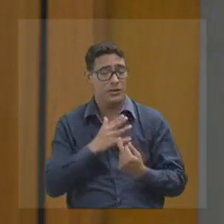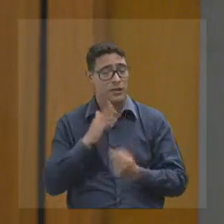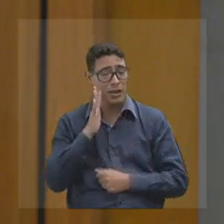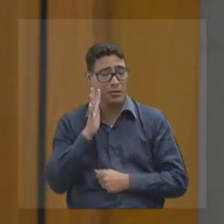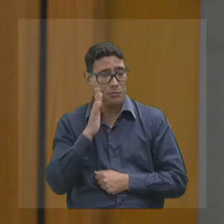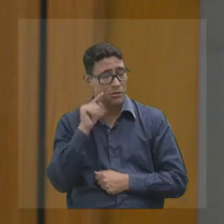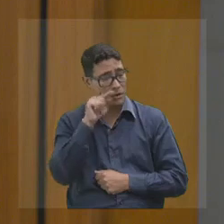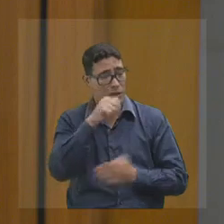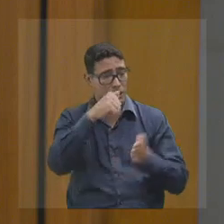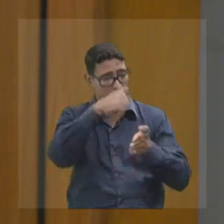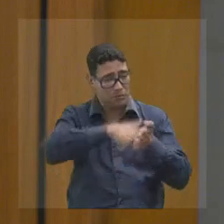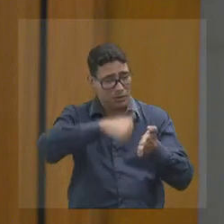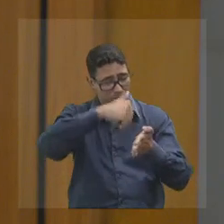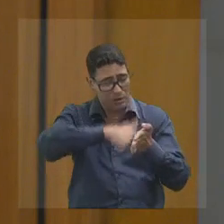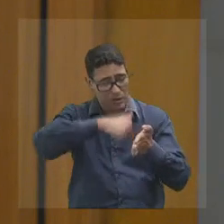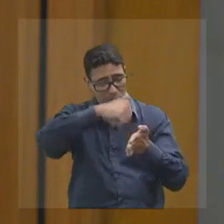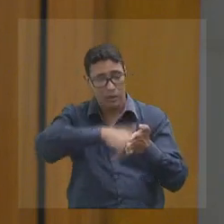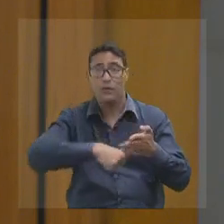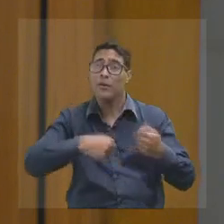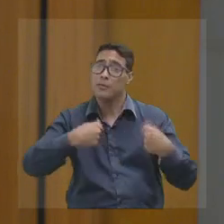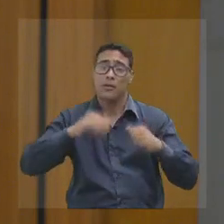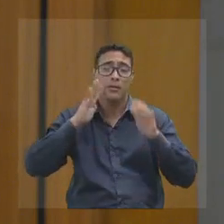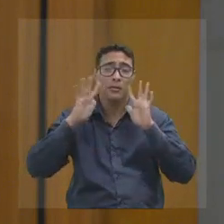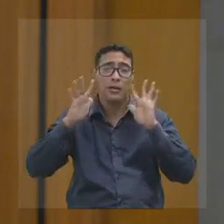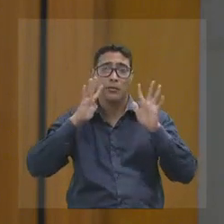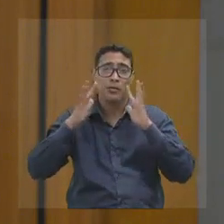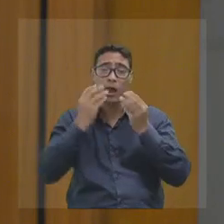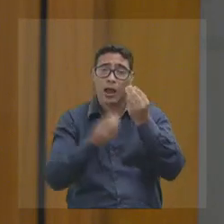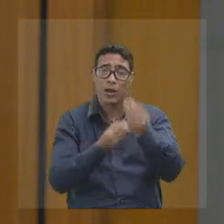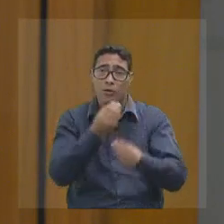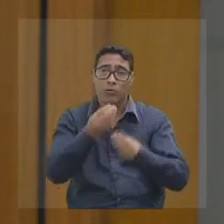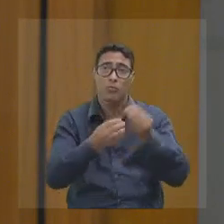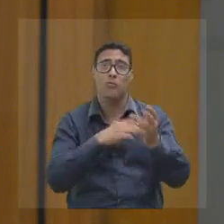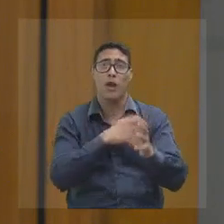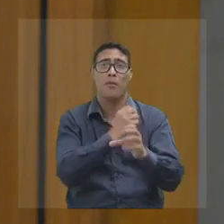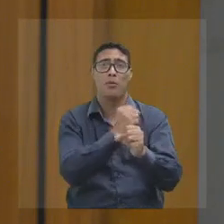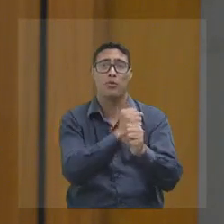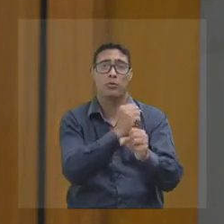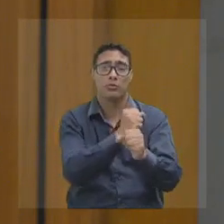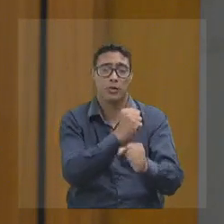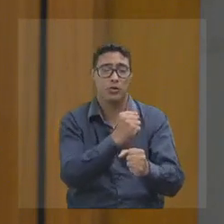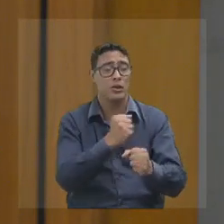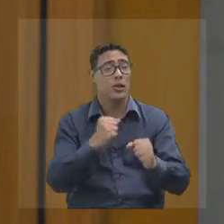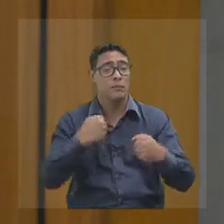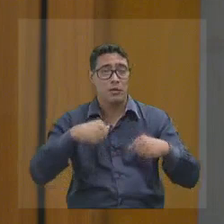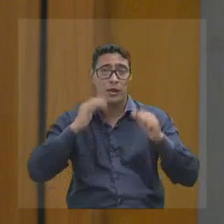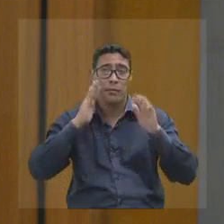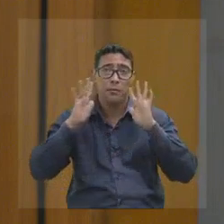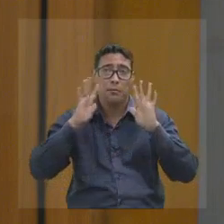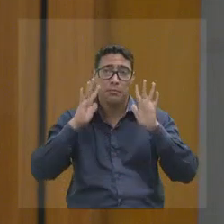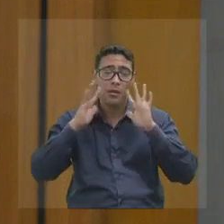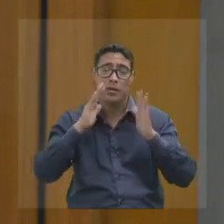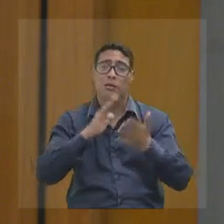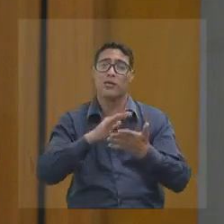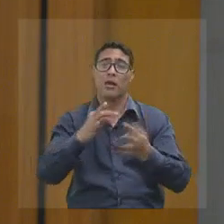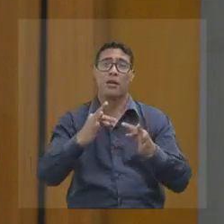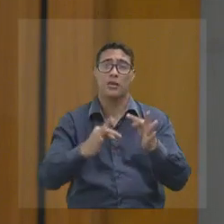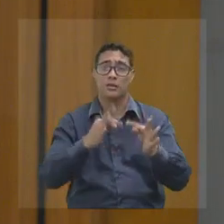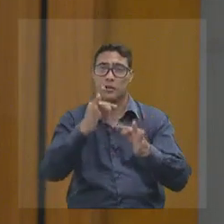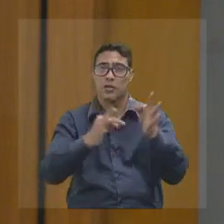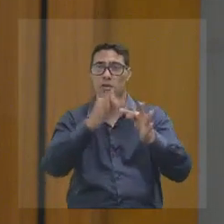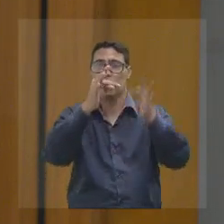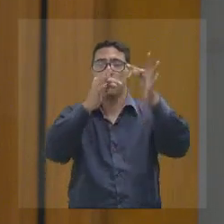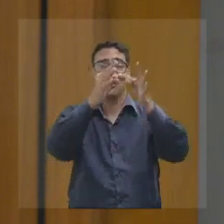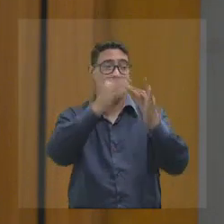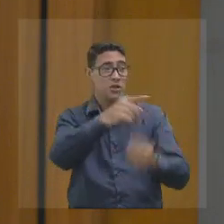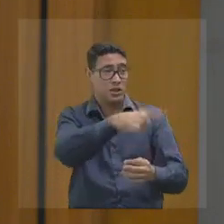precisa repensar o modelo de produção tem que pensar em tecnologia o investidor quer ter mais investimento fazer de forma predatória